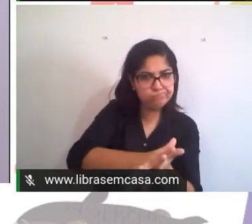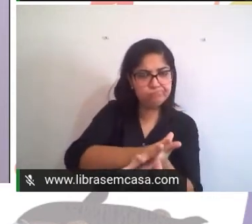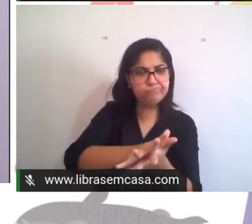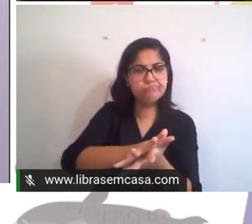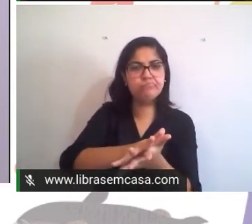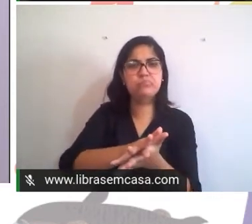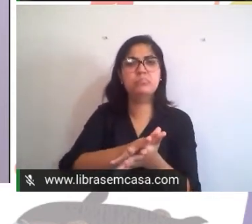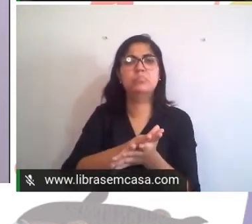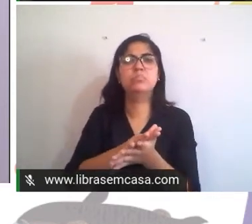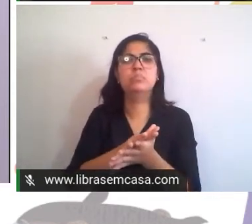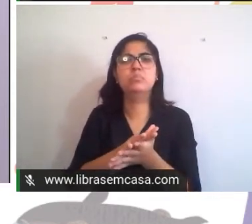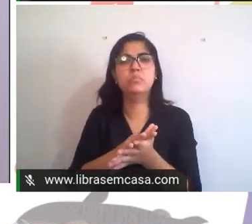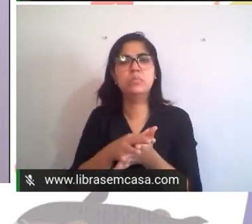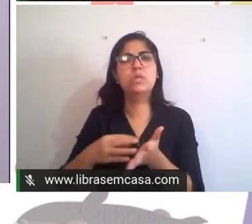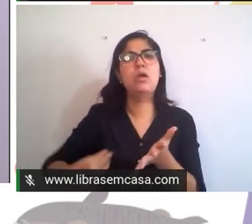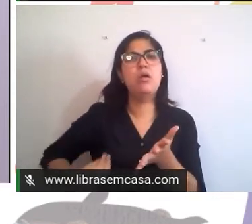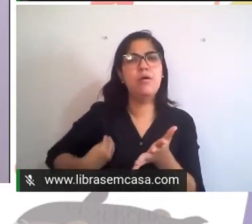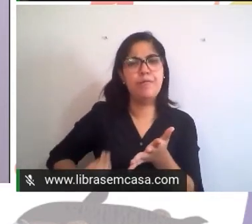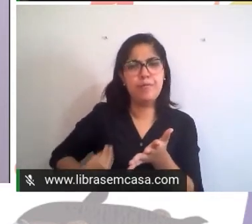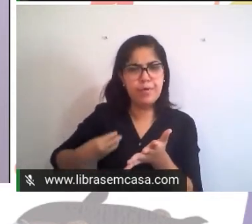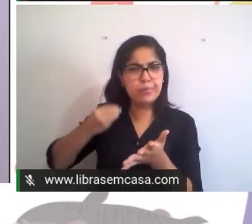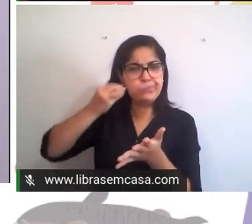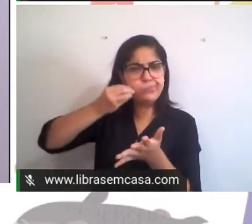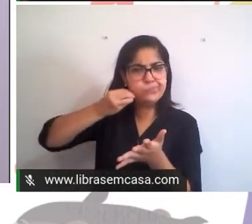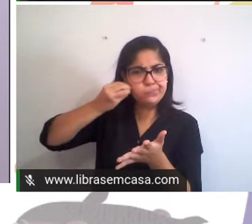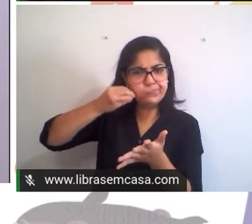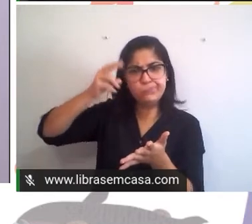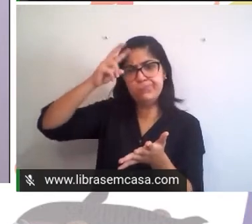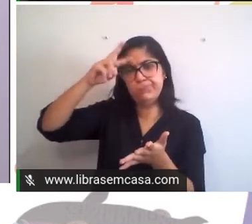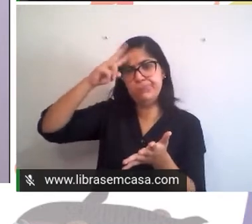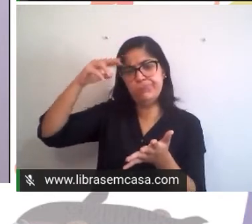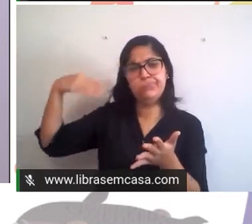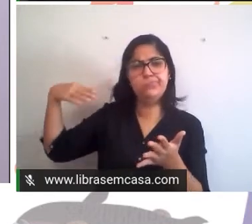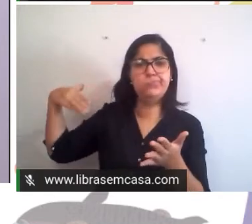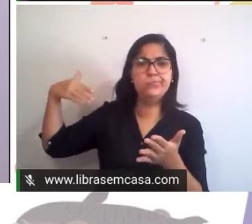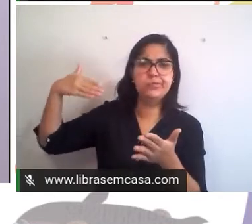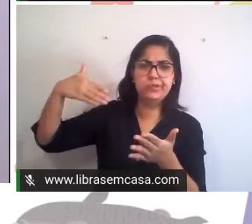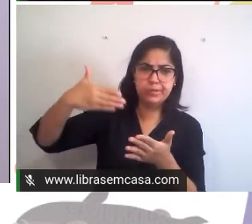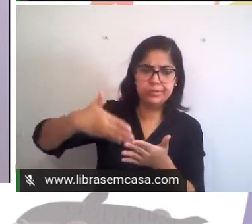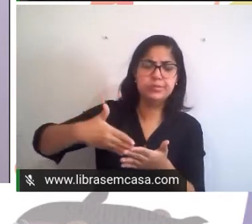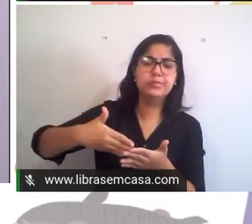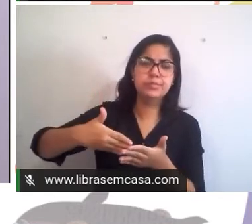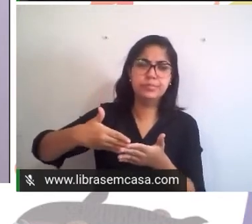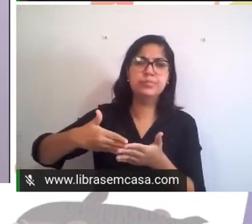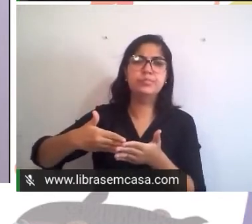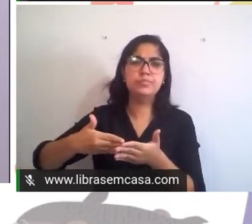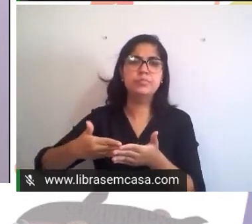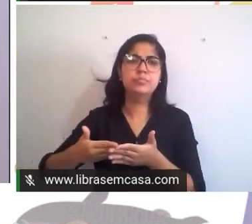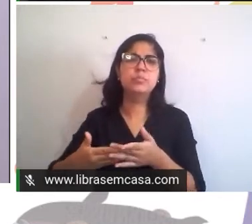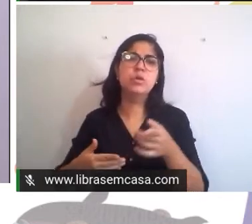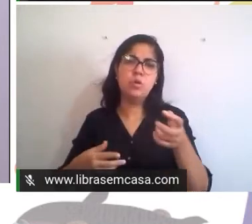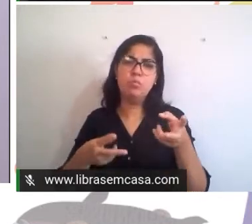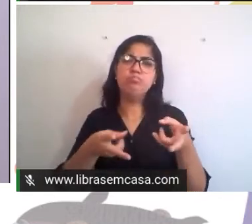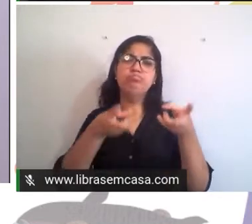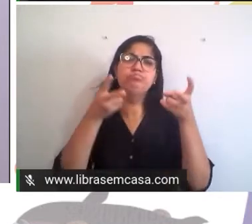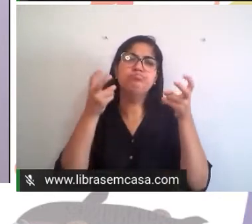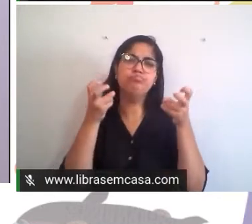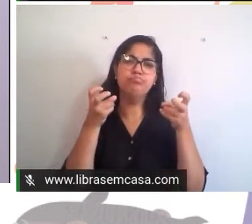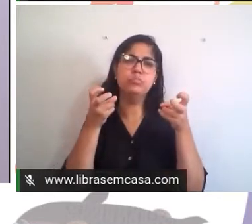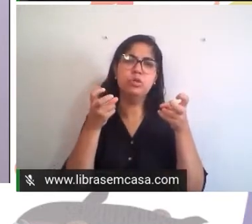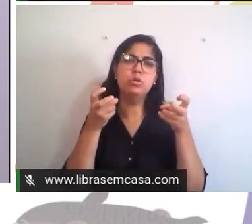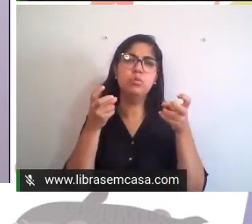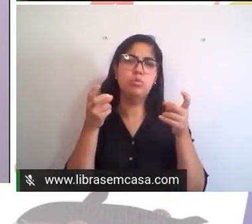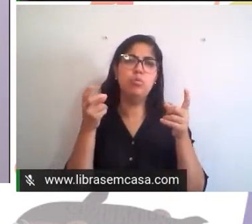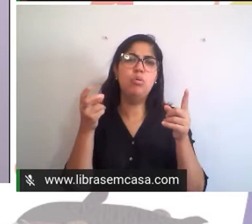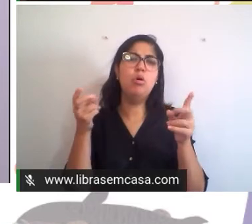pelas nossas vivências históricas, né? E aí, notadamente, eu me refiro aos povos